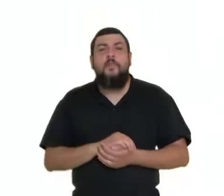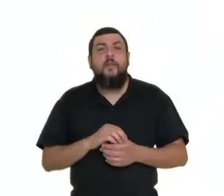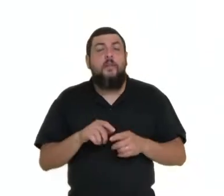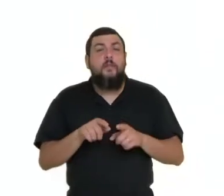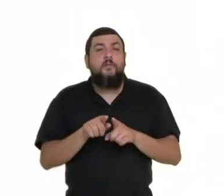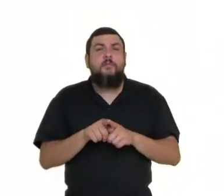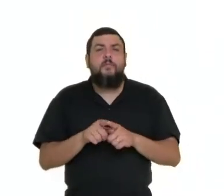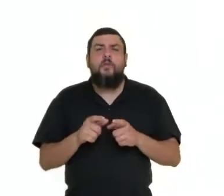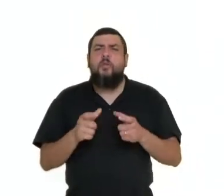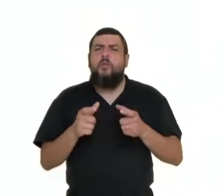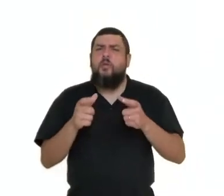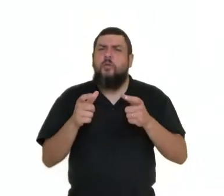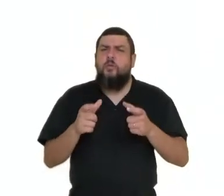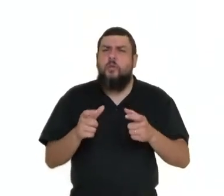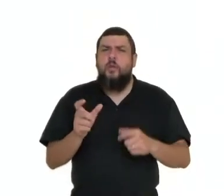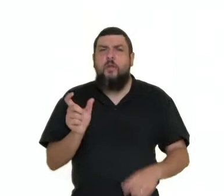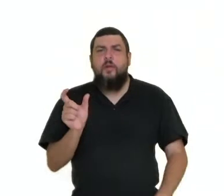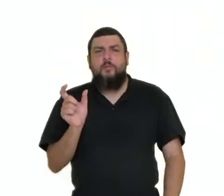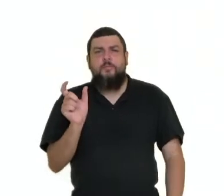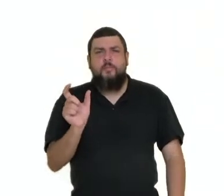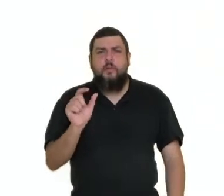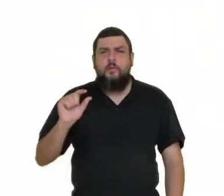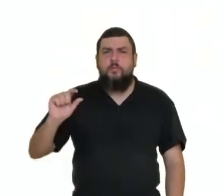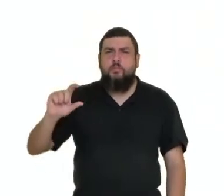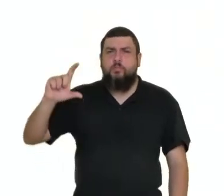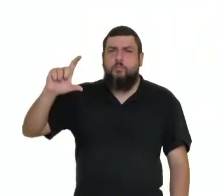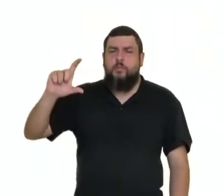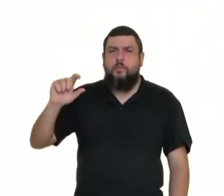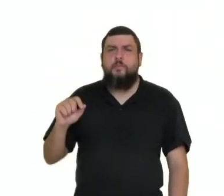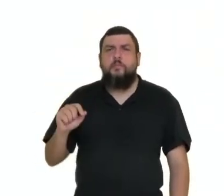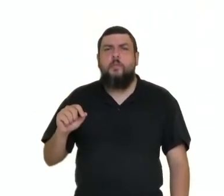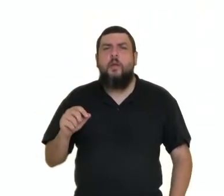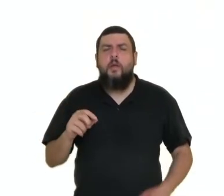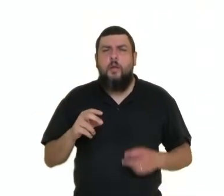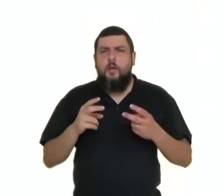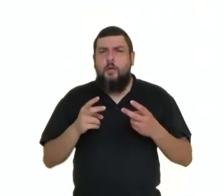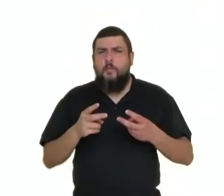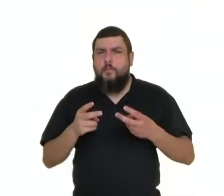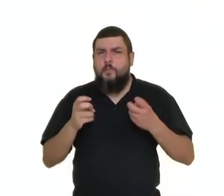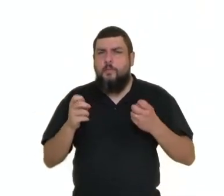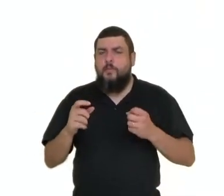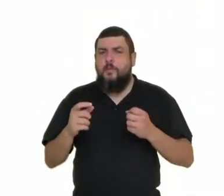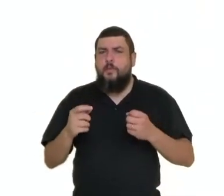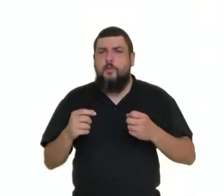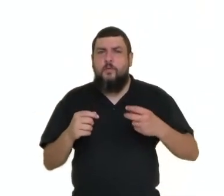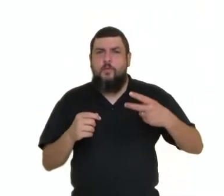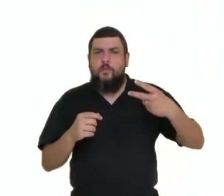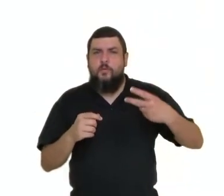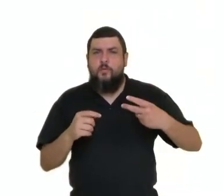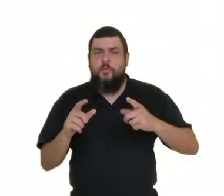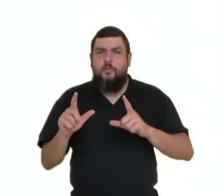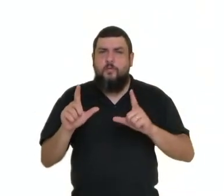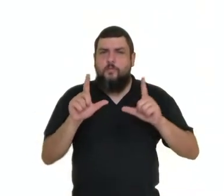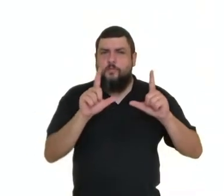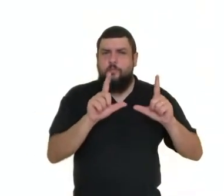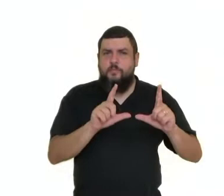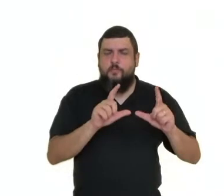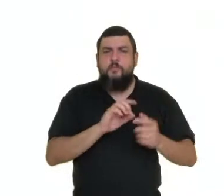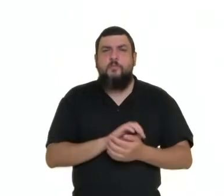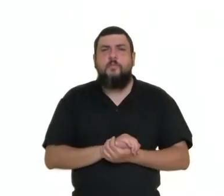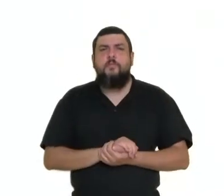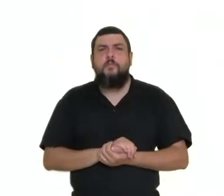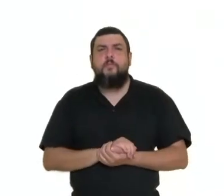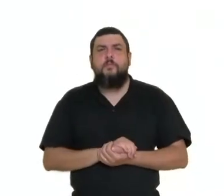do aumentativo? Ó, se vocês observarem no segundo quadrinho, vou voltar um pouquinho aqui, ó, segundo quadrinho,